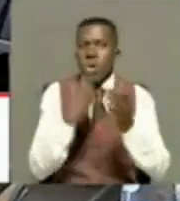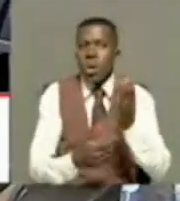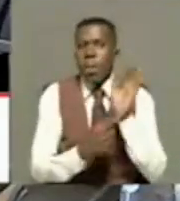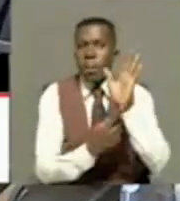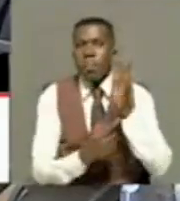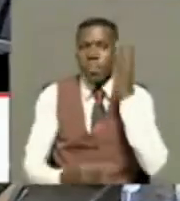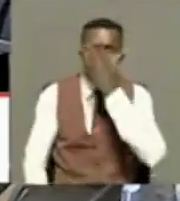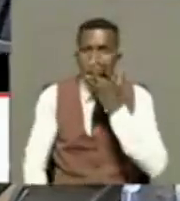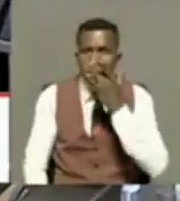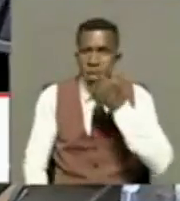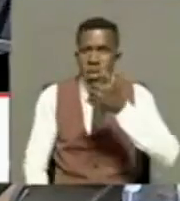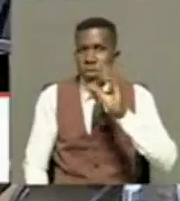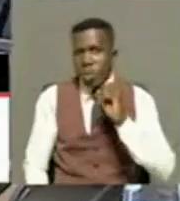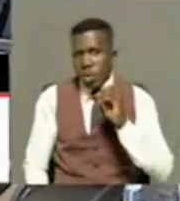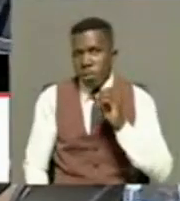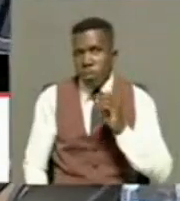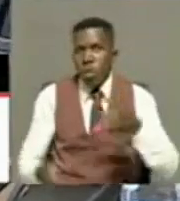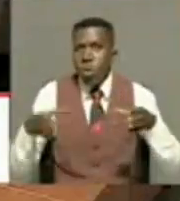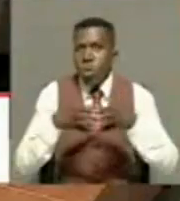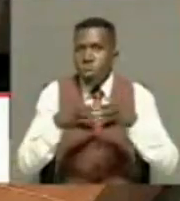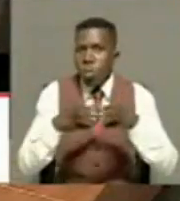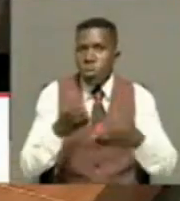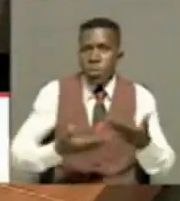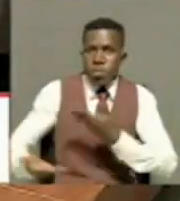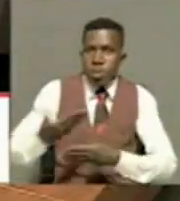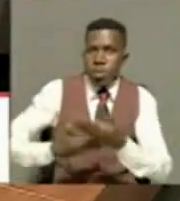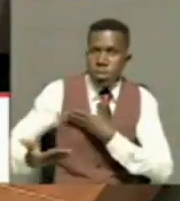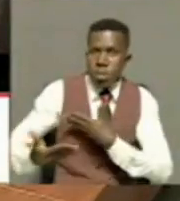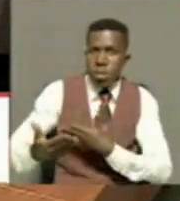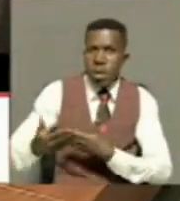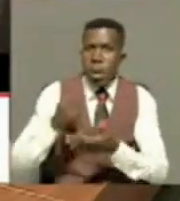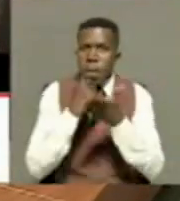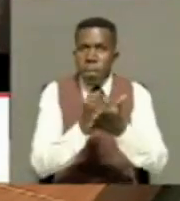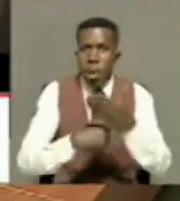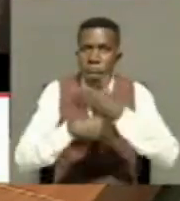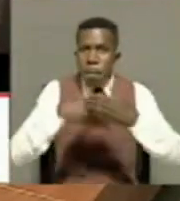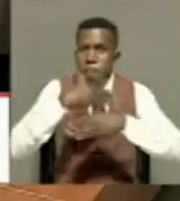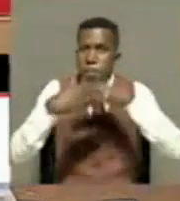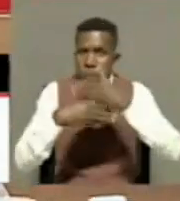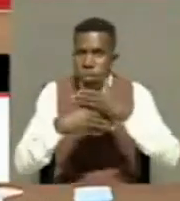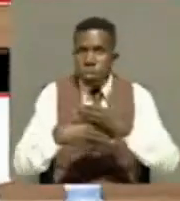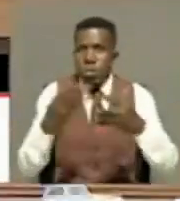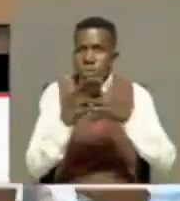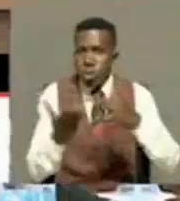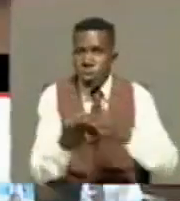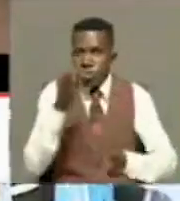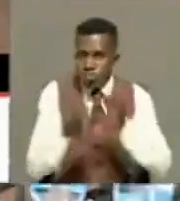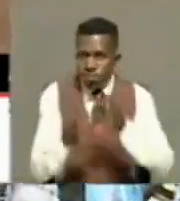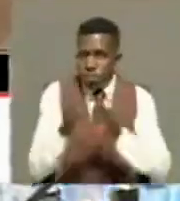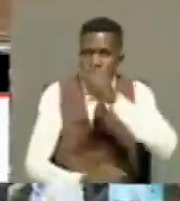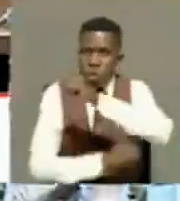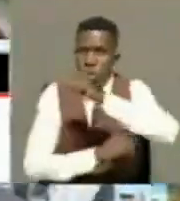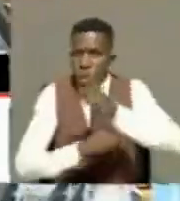África 50, Organização Internacional de Investimento em Infraestruturas, instrumento jurídico de cooperação que